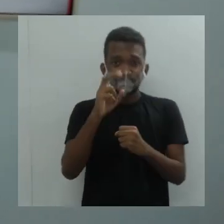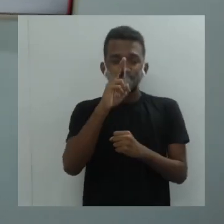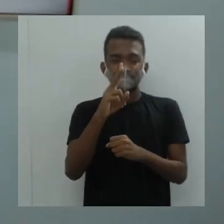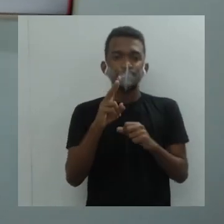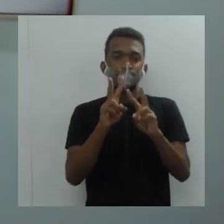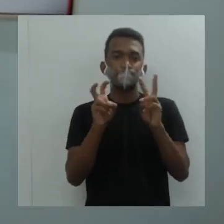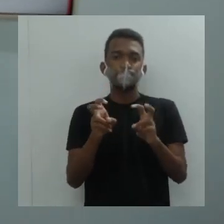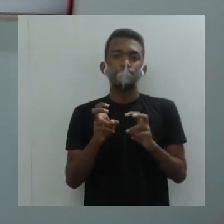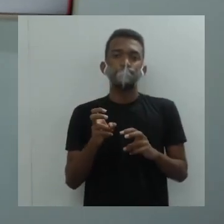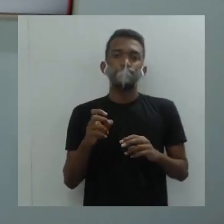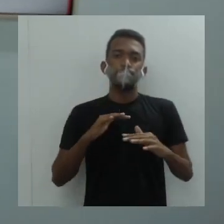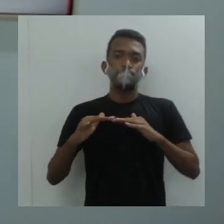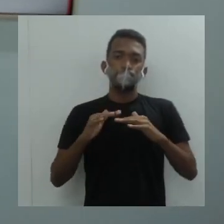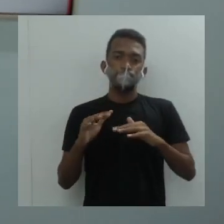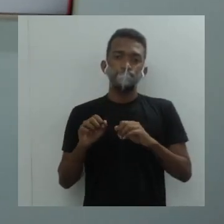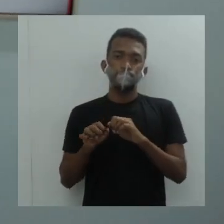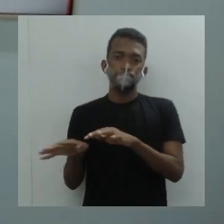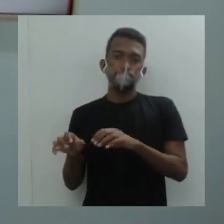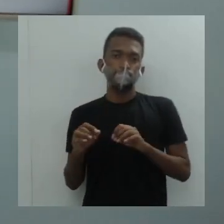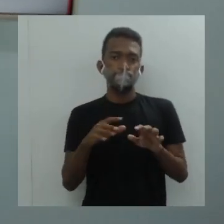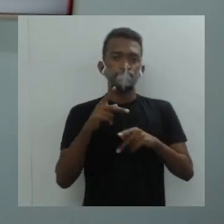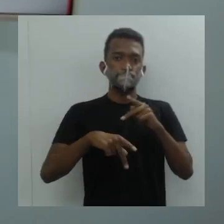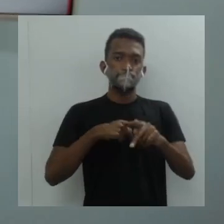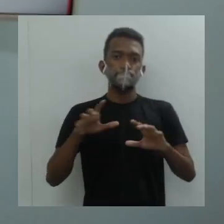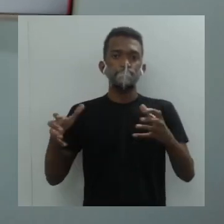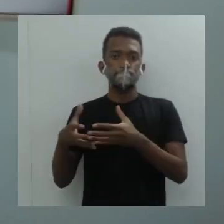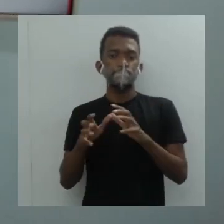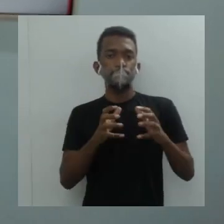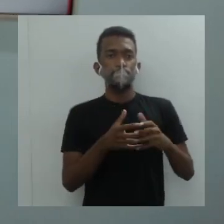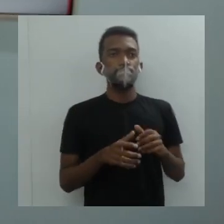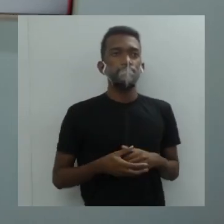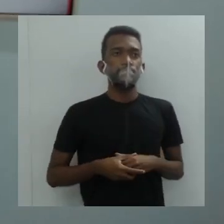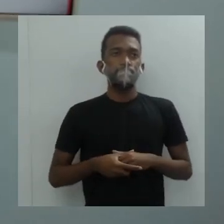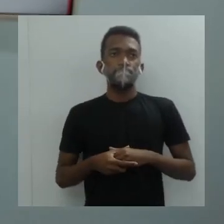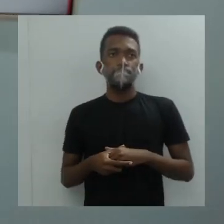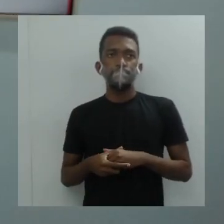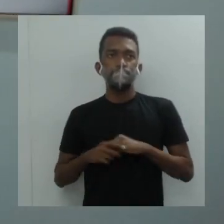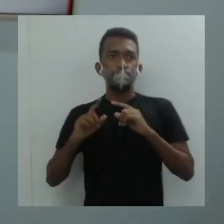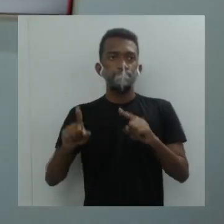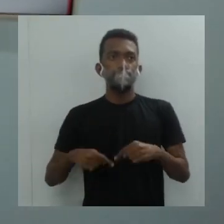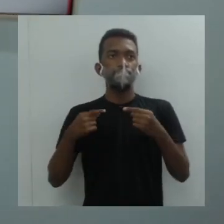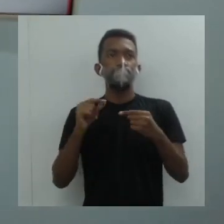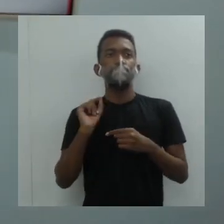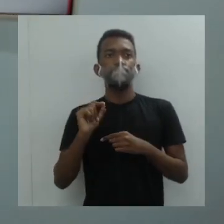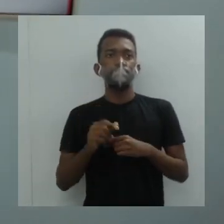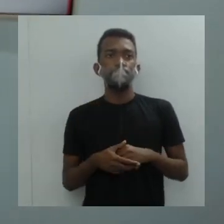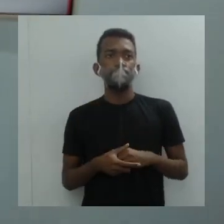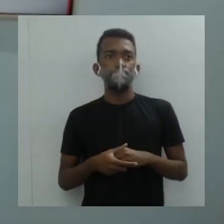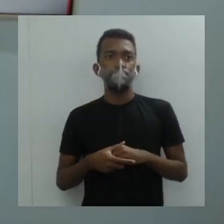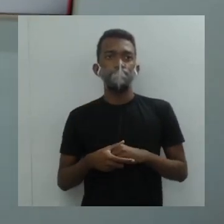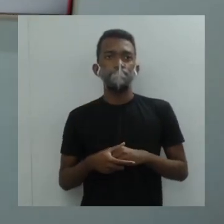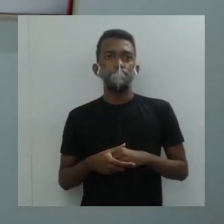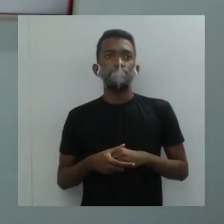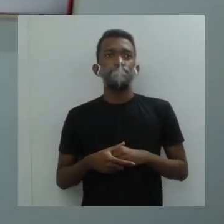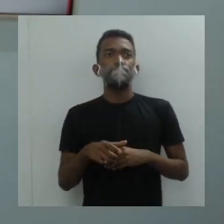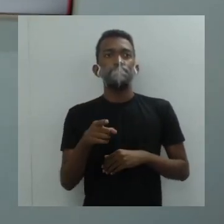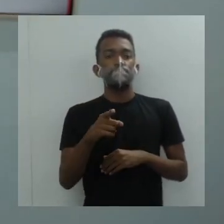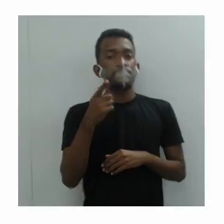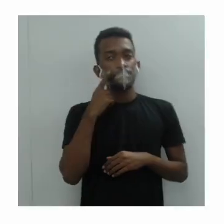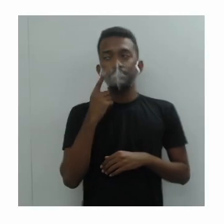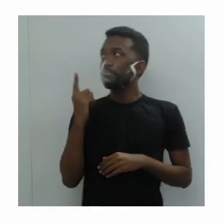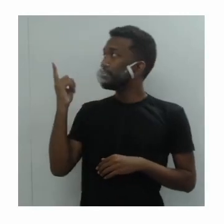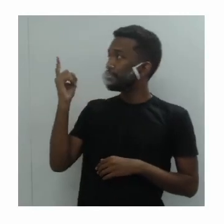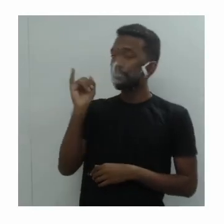nas questões dos movimentos populacionais. O desafio vejam a próxima